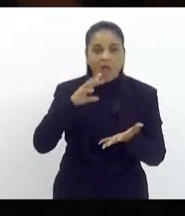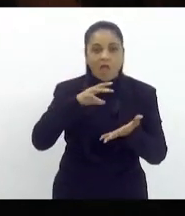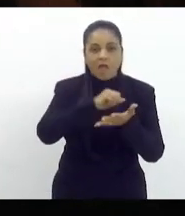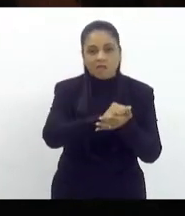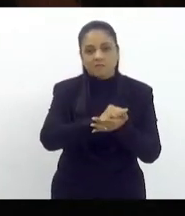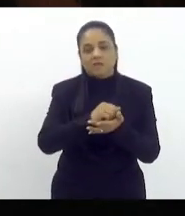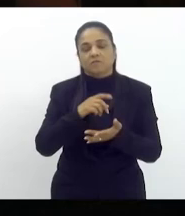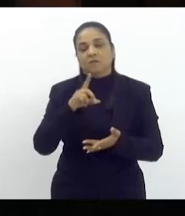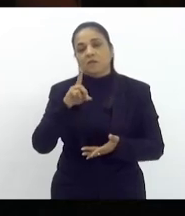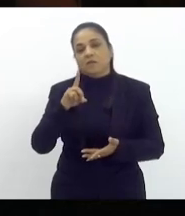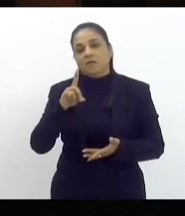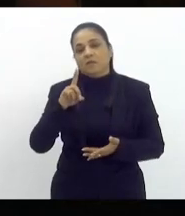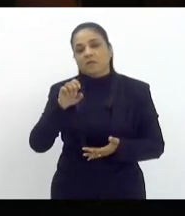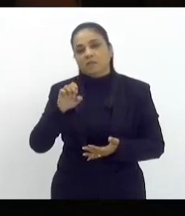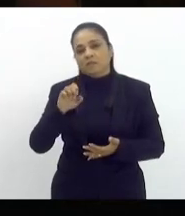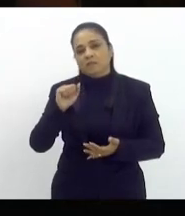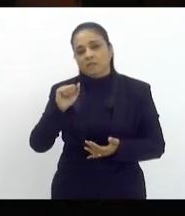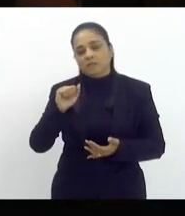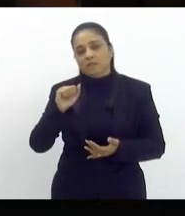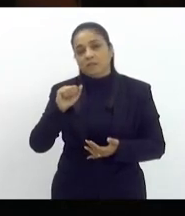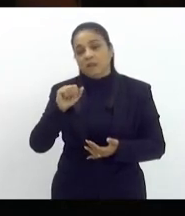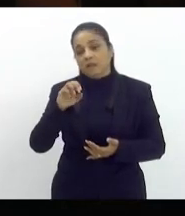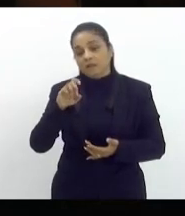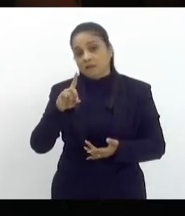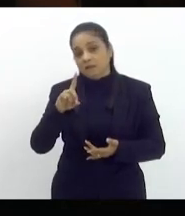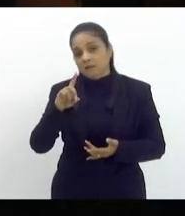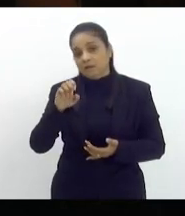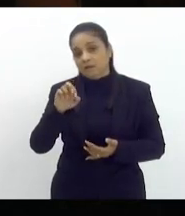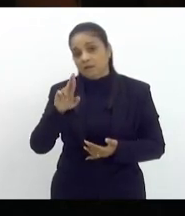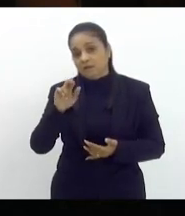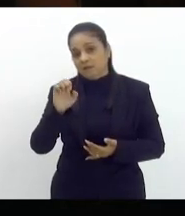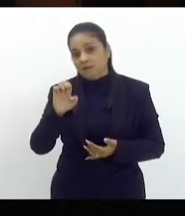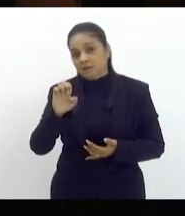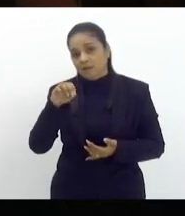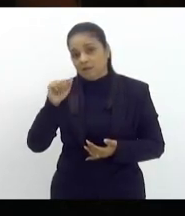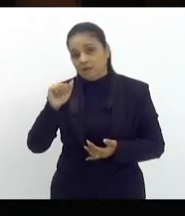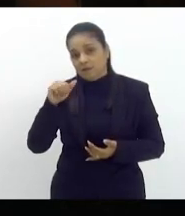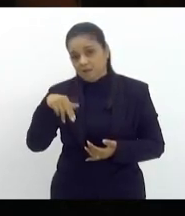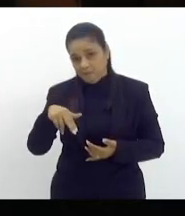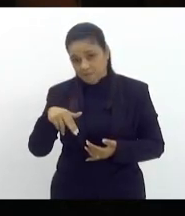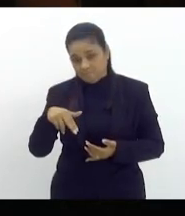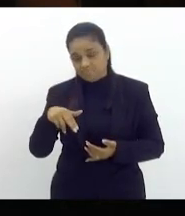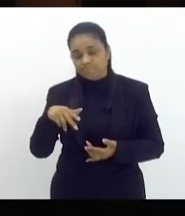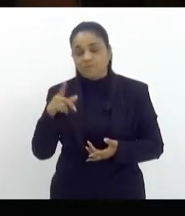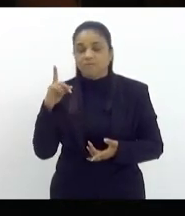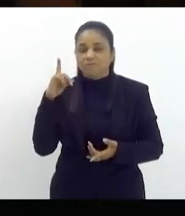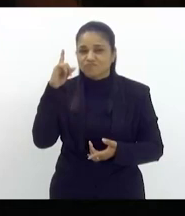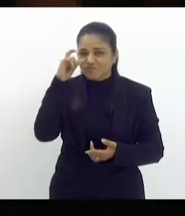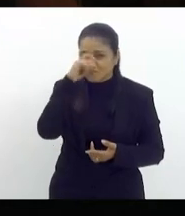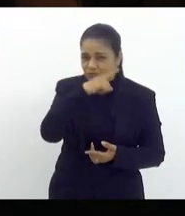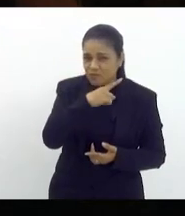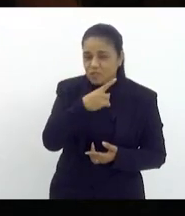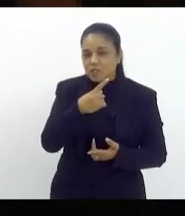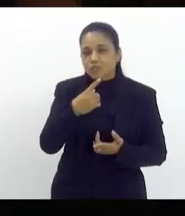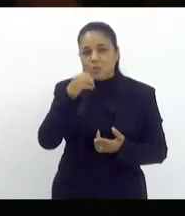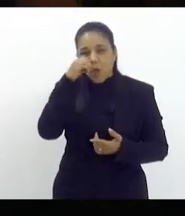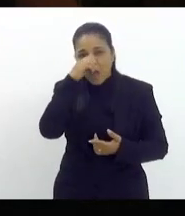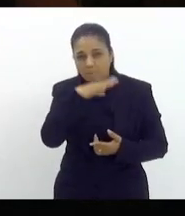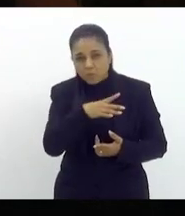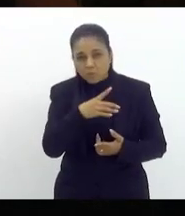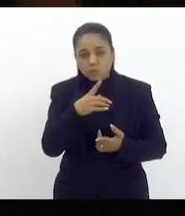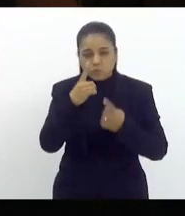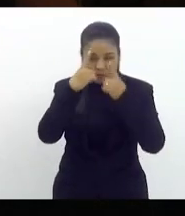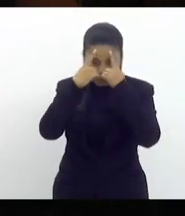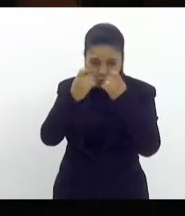Dean e esse cenário torna ainda muito mais difícil o combate dos abusos e violência